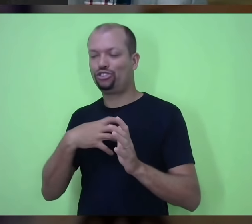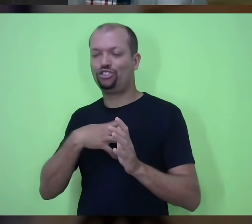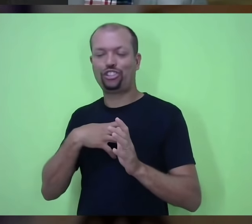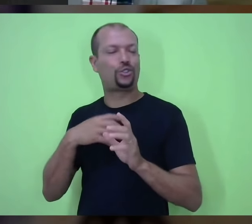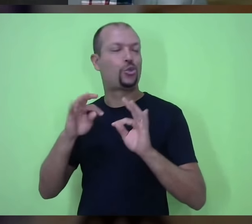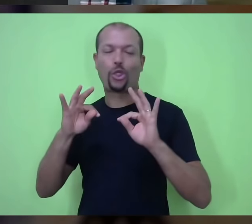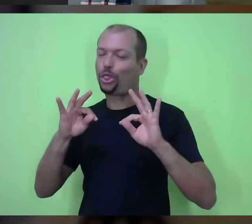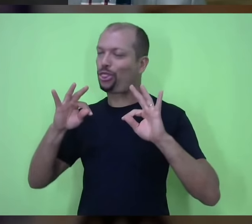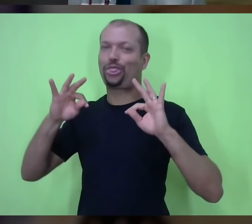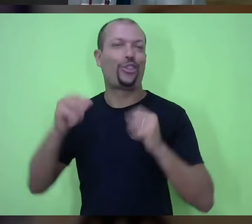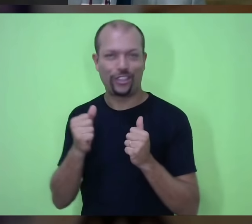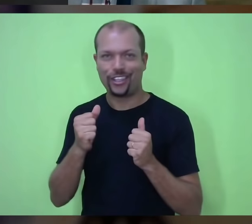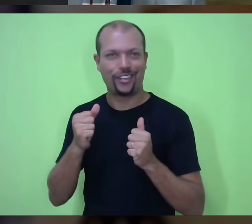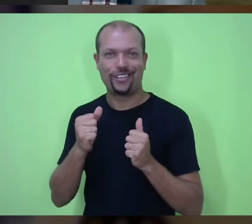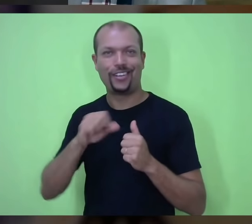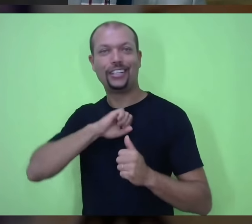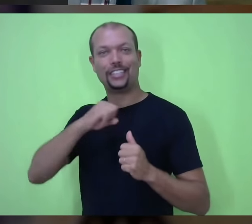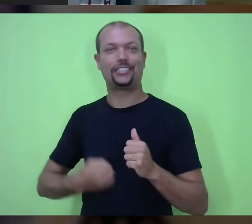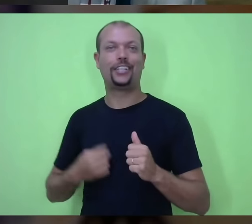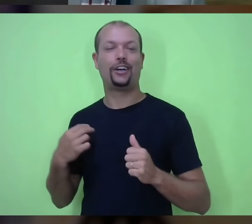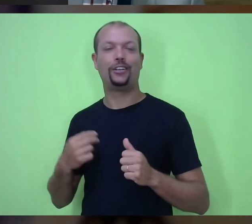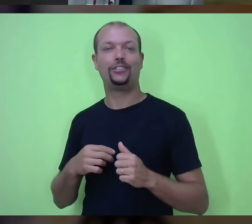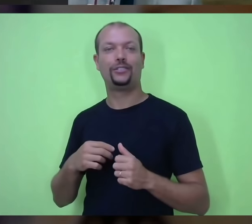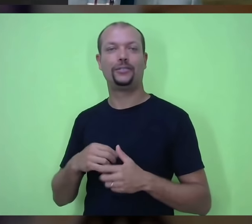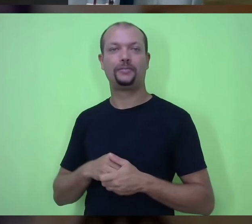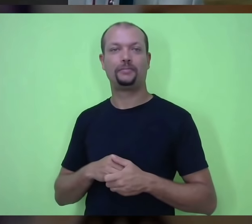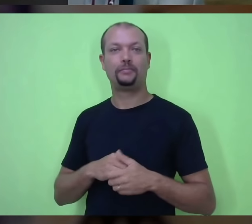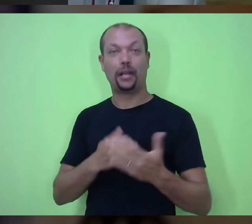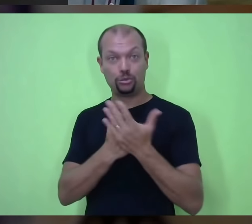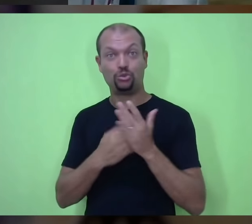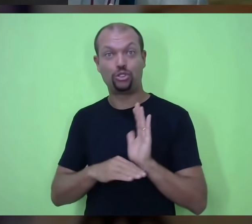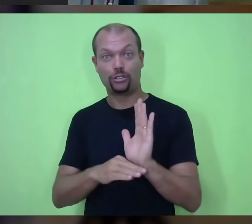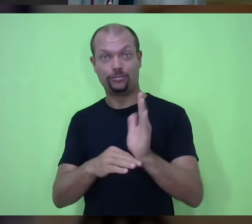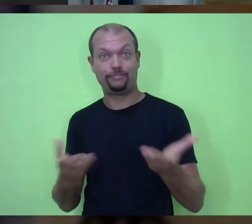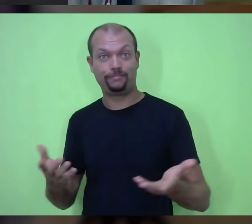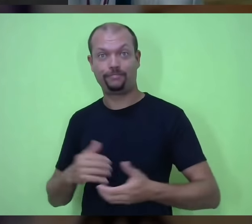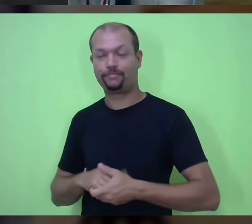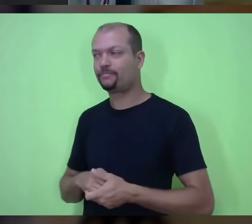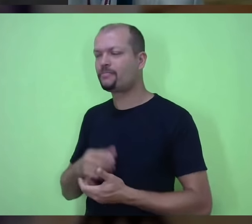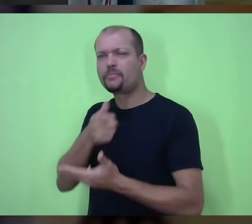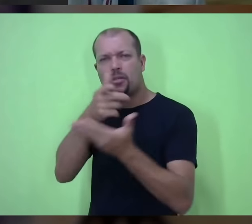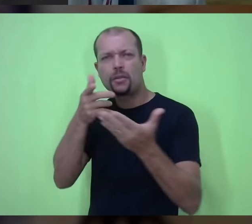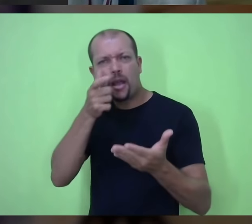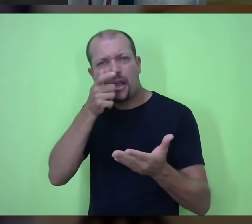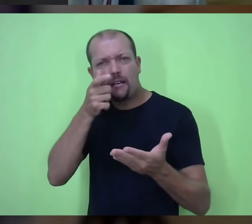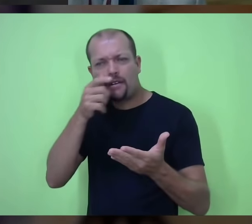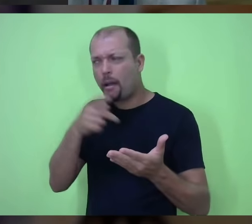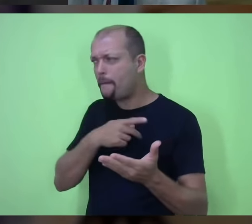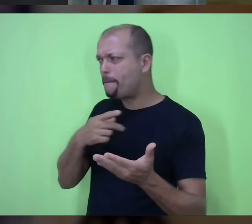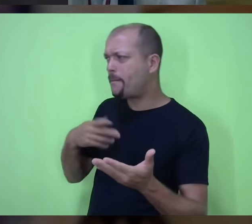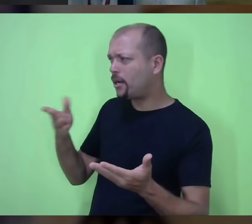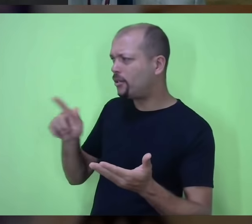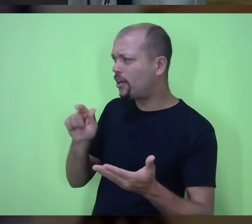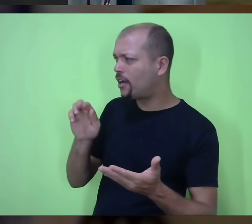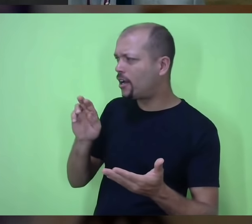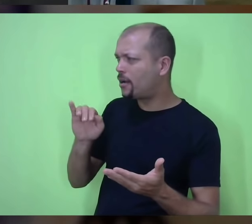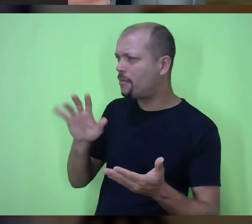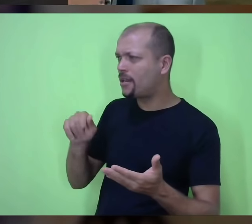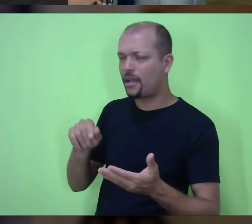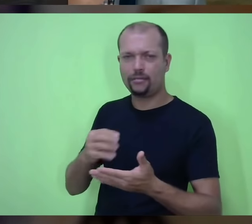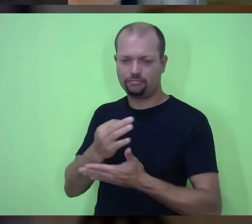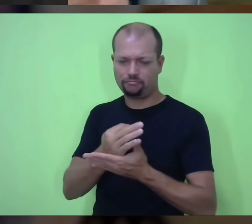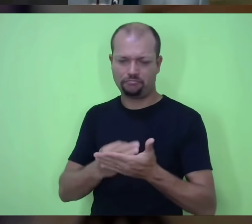mais plena, a função de sumo sacerdote em nosso lugar. Para você que nos acompanha, o que o pastor Gabriel colocou aqui agora, isso tem que